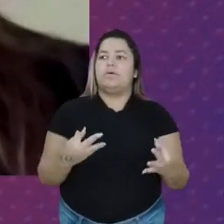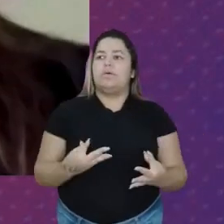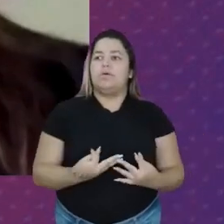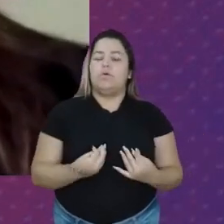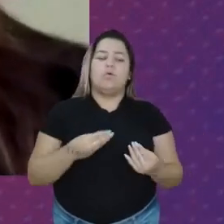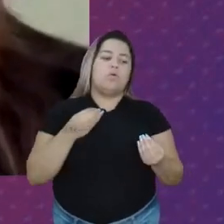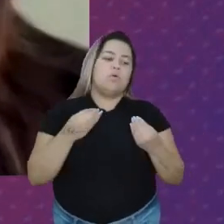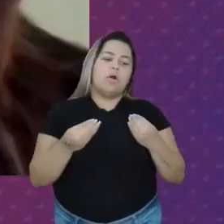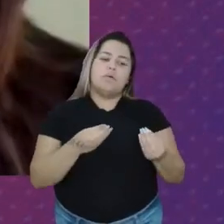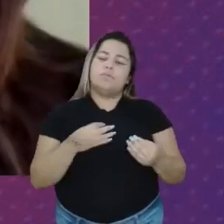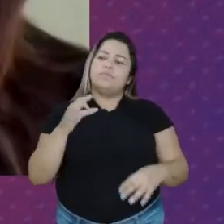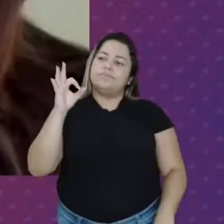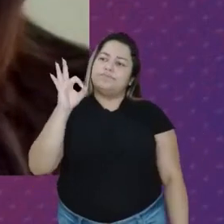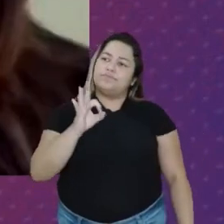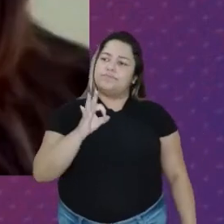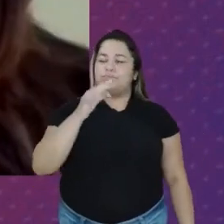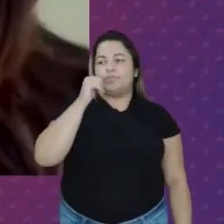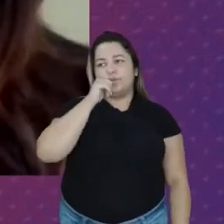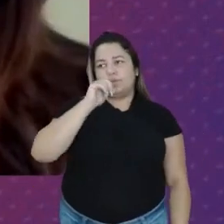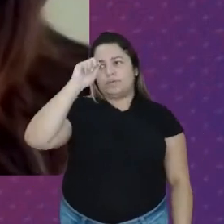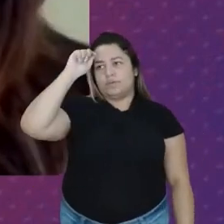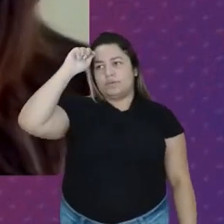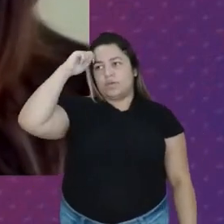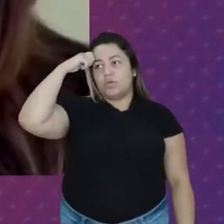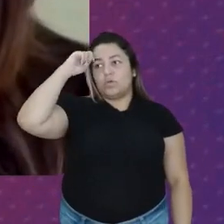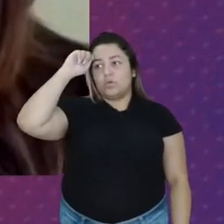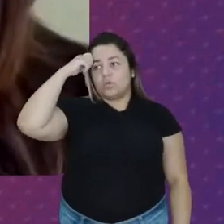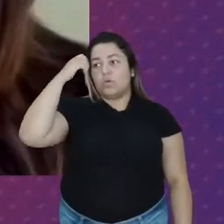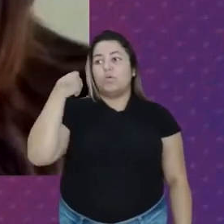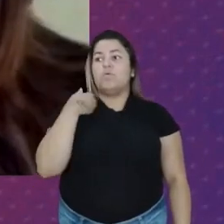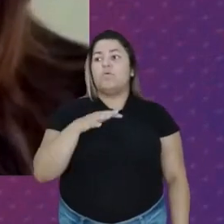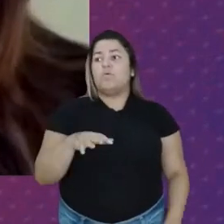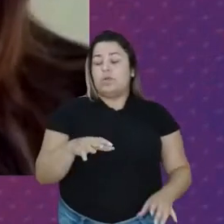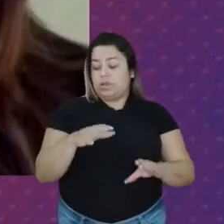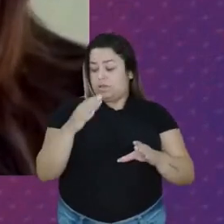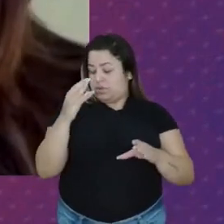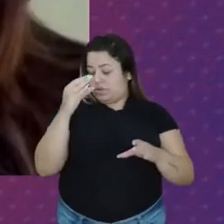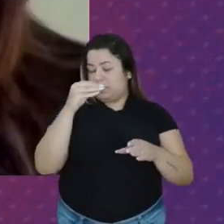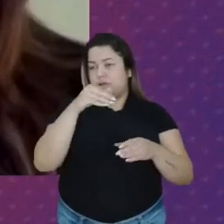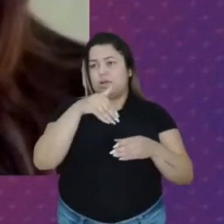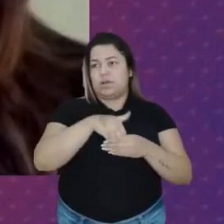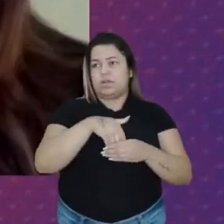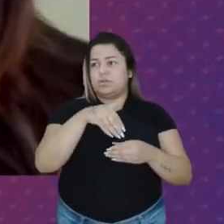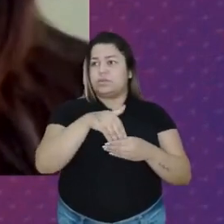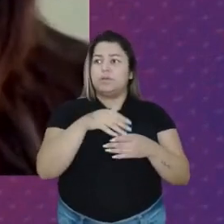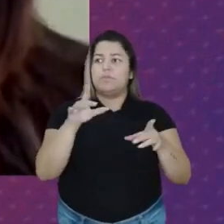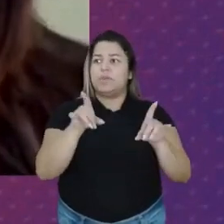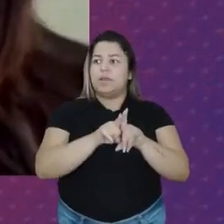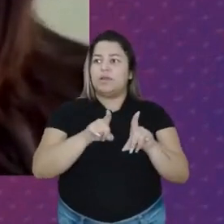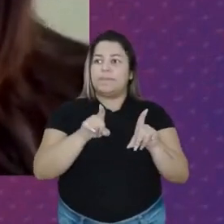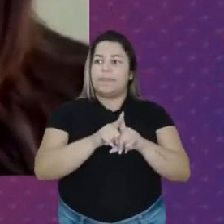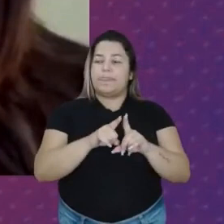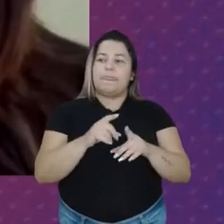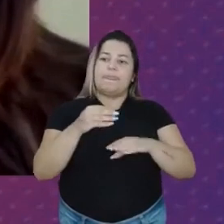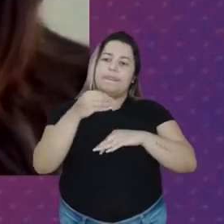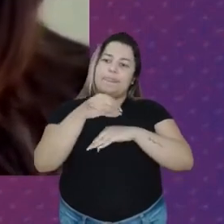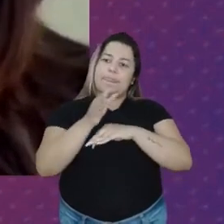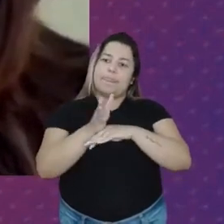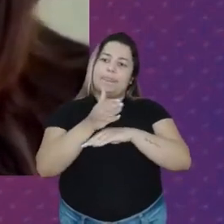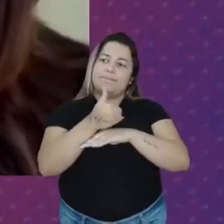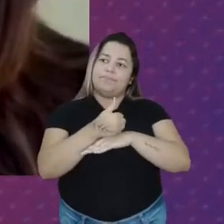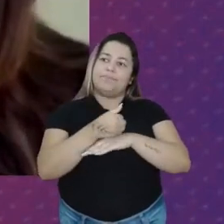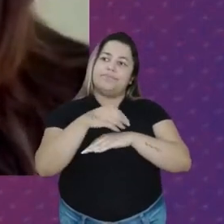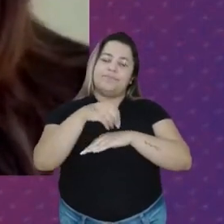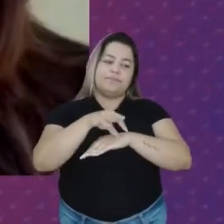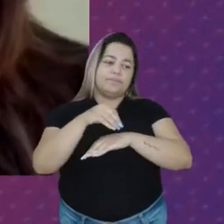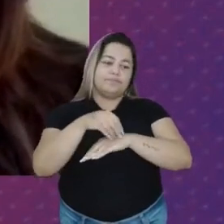que é o percentual de mulheres negras, que foram de candidaturas de mulheres negras, e aí também destinar, fazer a divisão para as candidaturas de